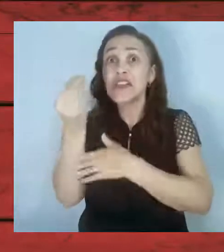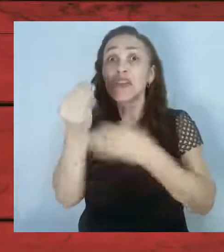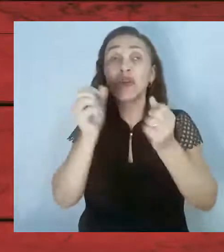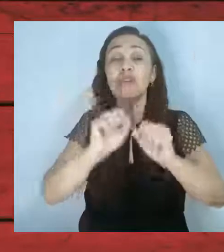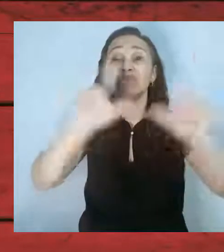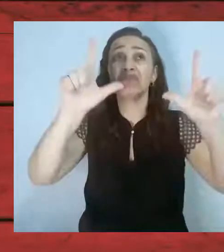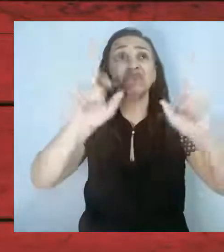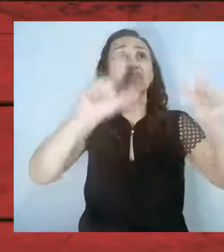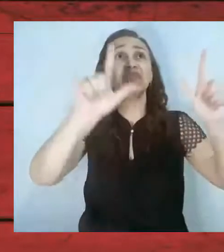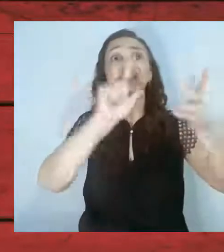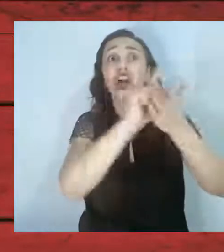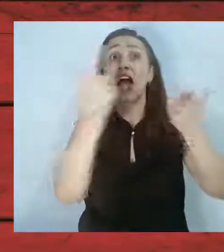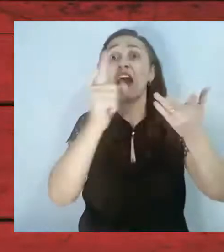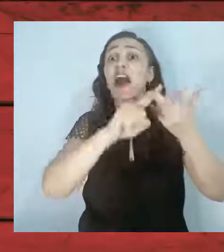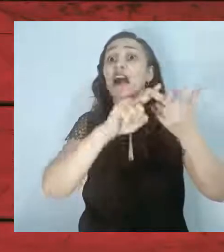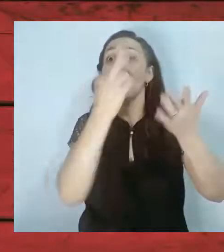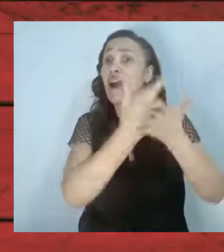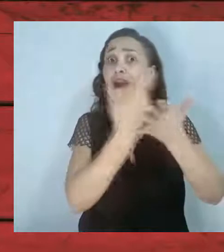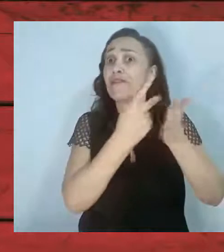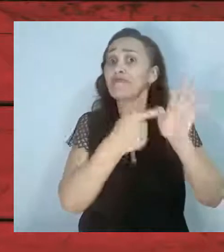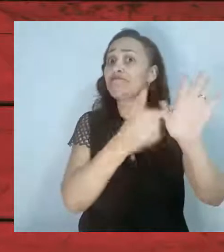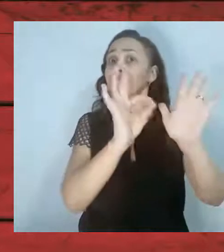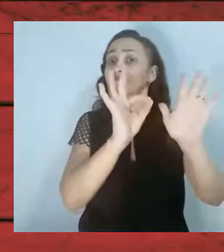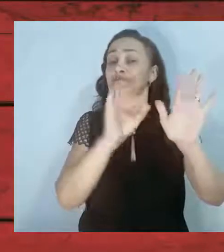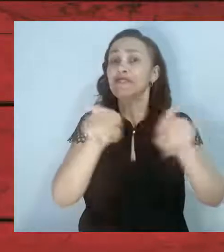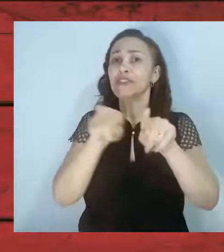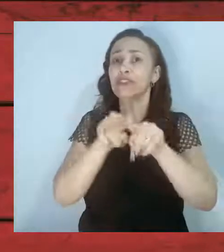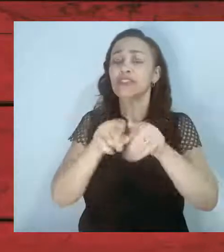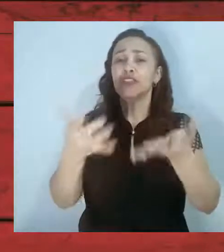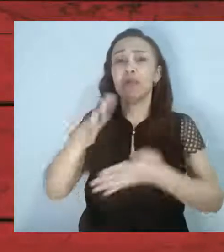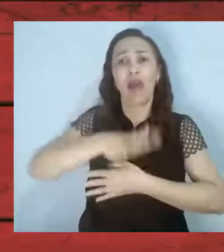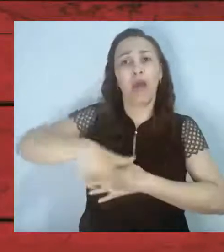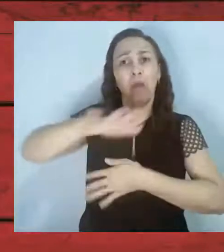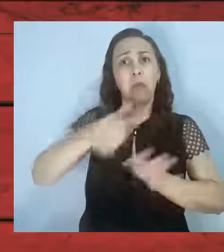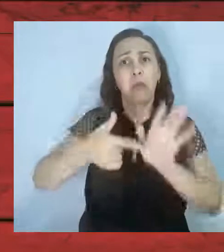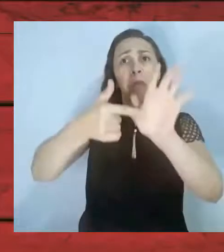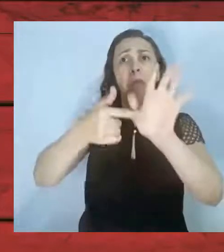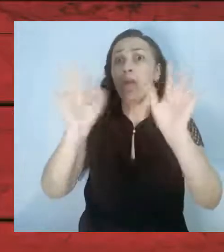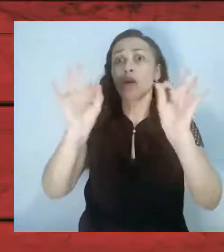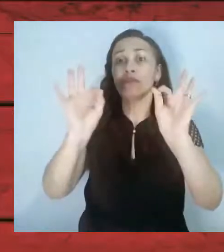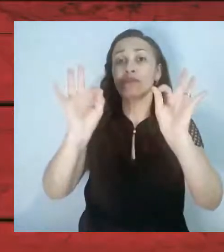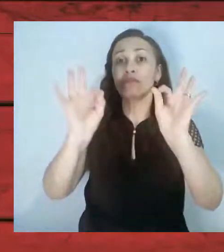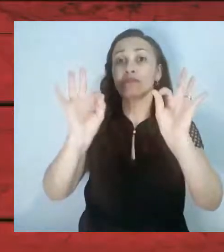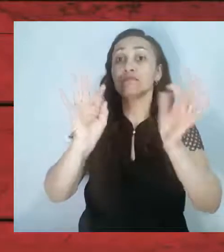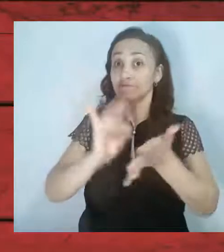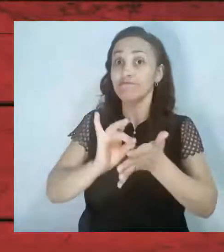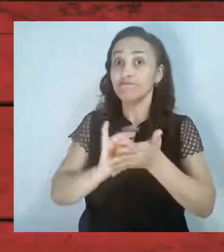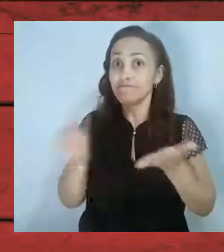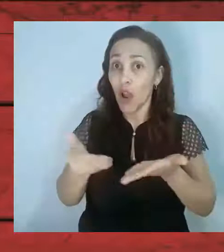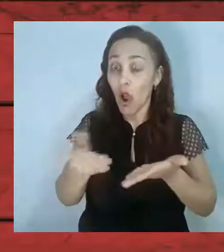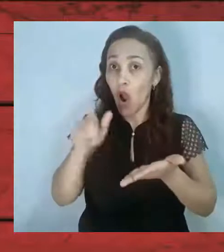jornais e revistas, nem nas grandes passarelas do último espetáculo, mas que hoje estão sem